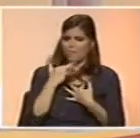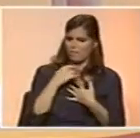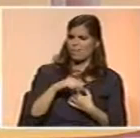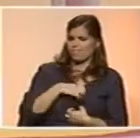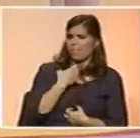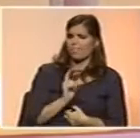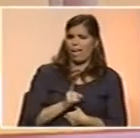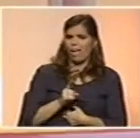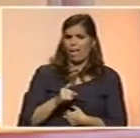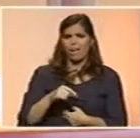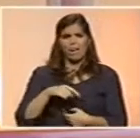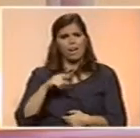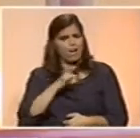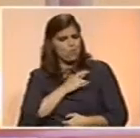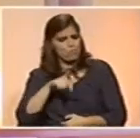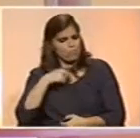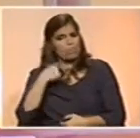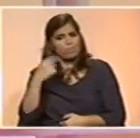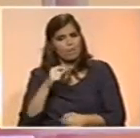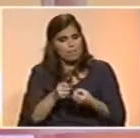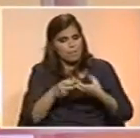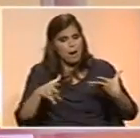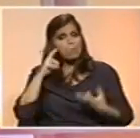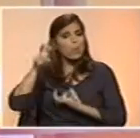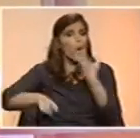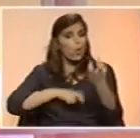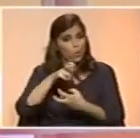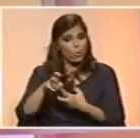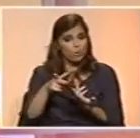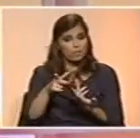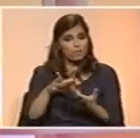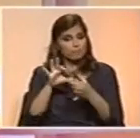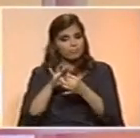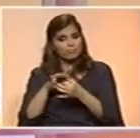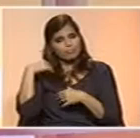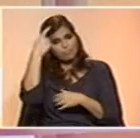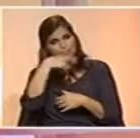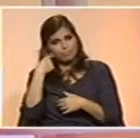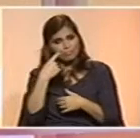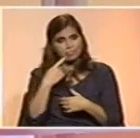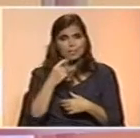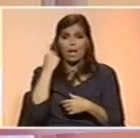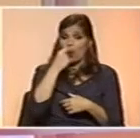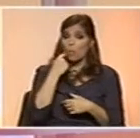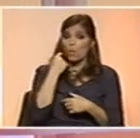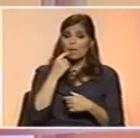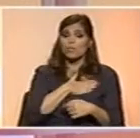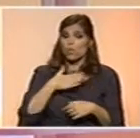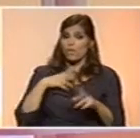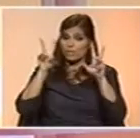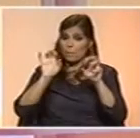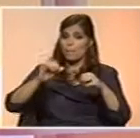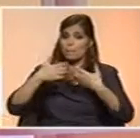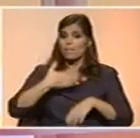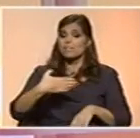e com maior autoestima. E é cada vez maior a procura por aliar a estética a uma boca saudável. É este o primeiro tema da